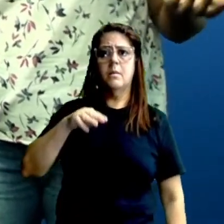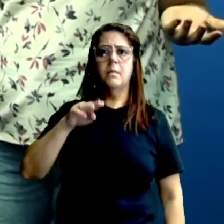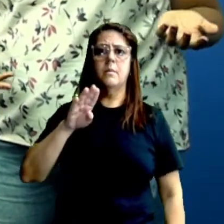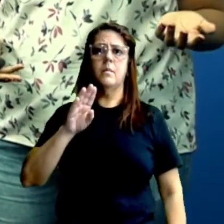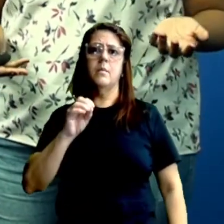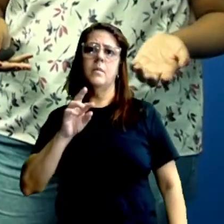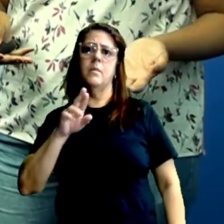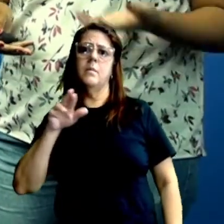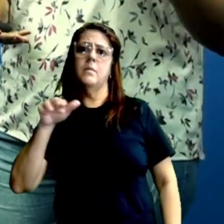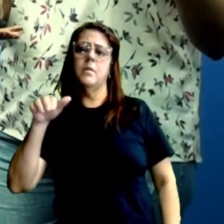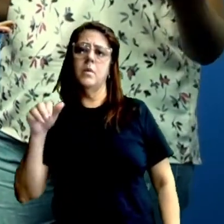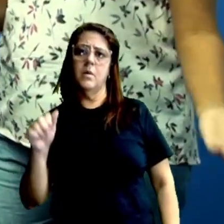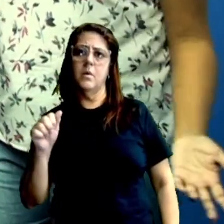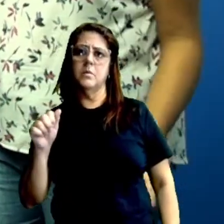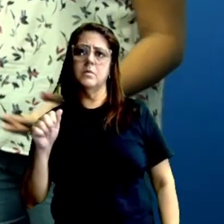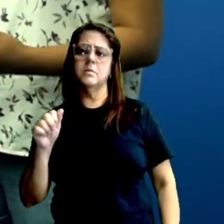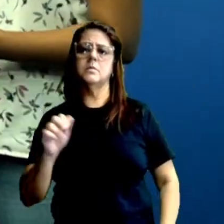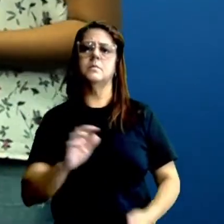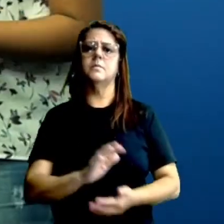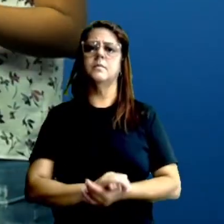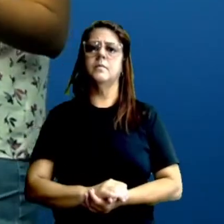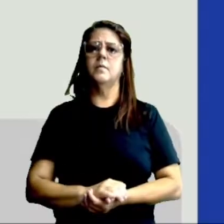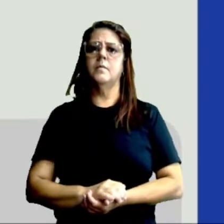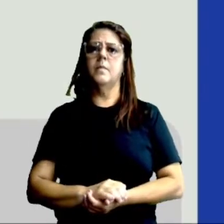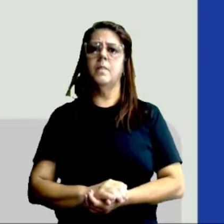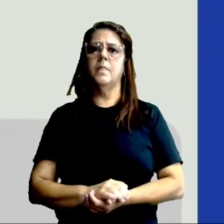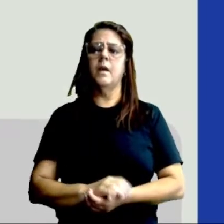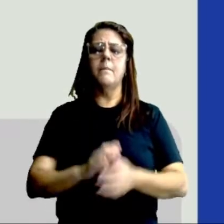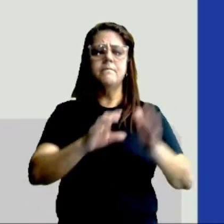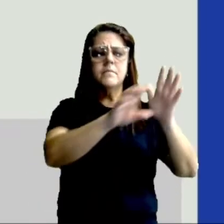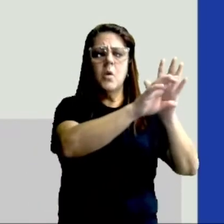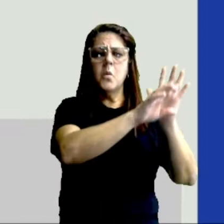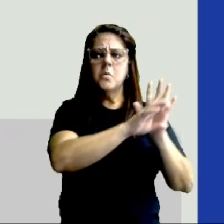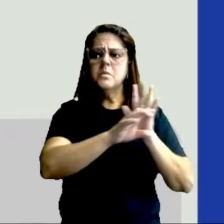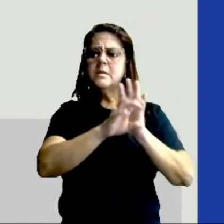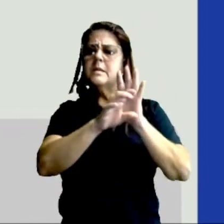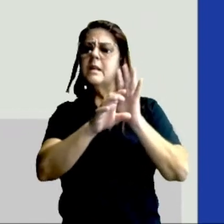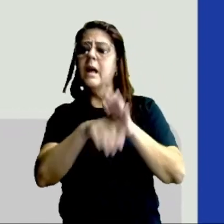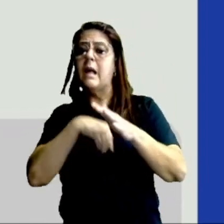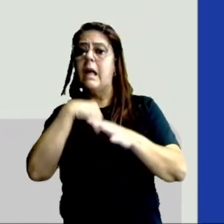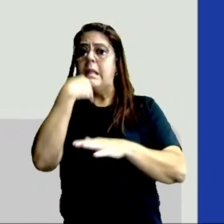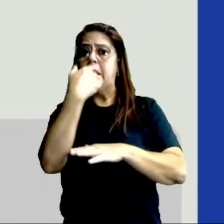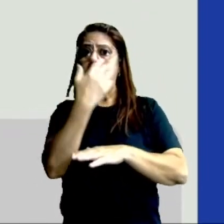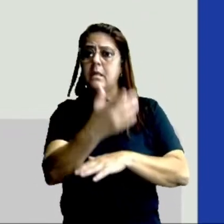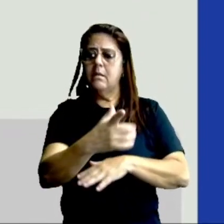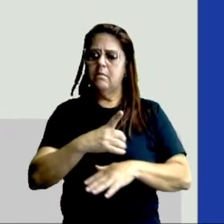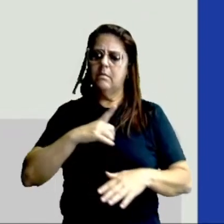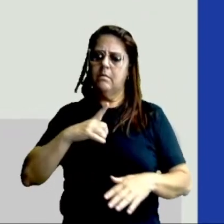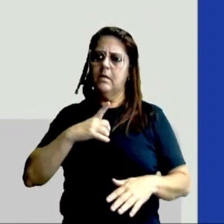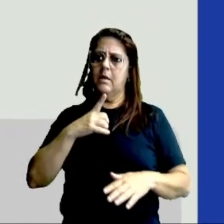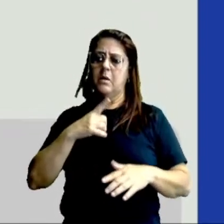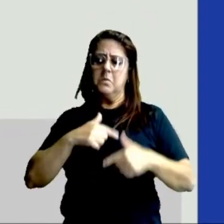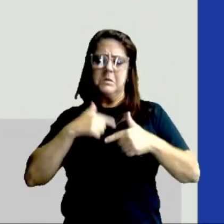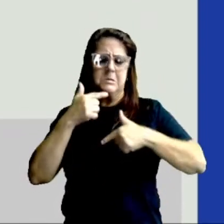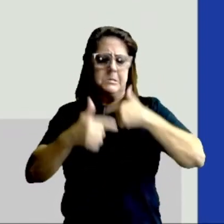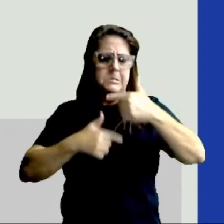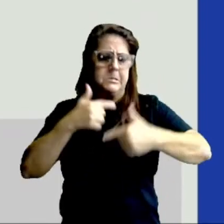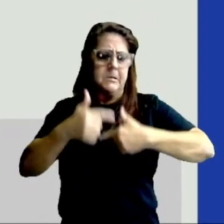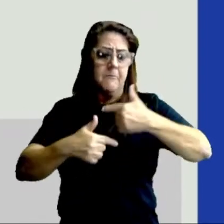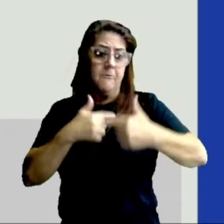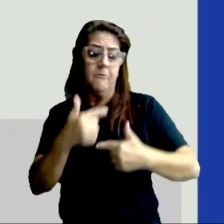deixa os primeiros Quilombos perdão as comunidades que existem até hoje representa um desafio porque